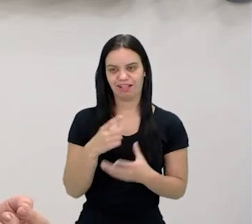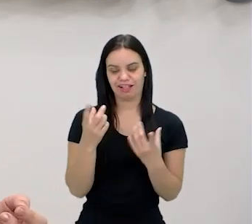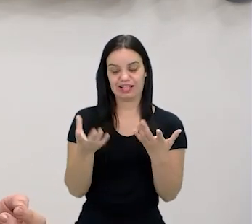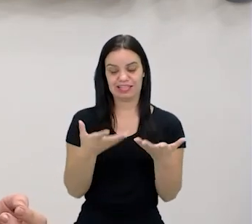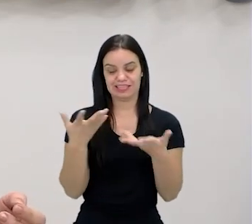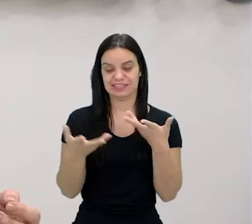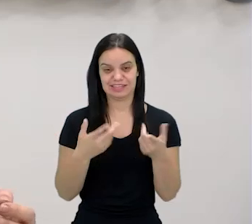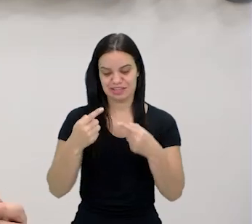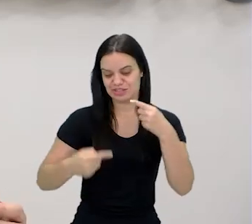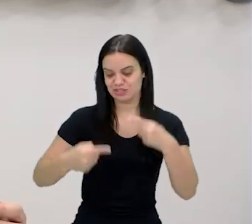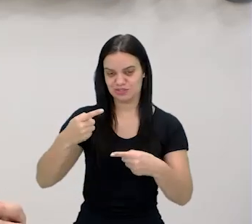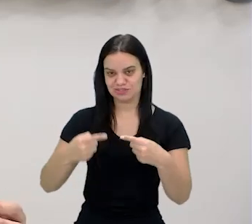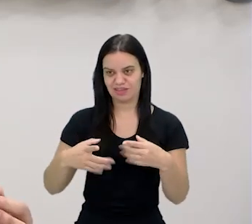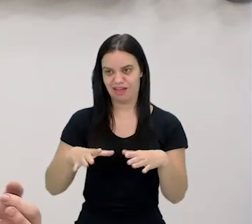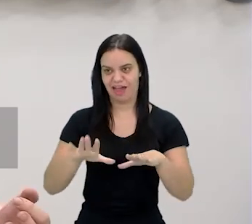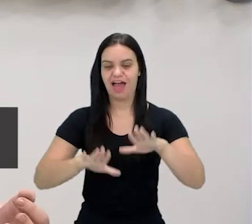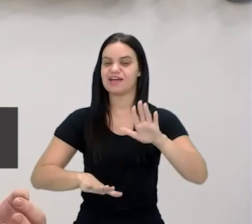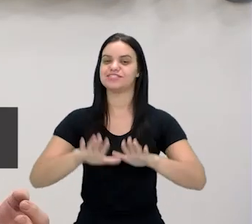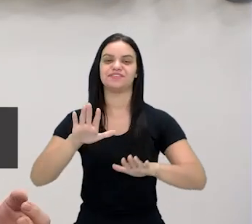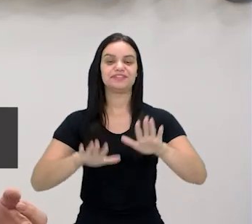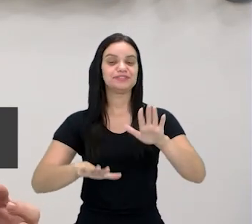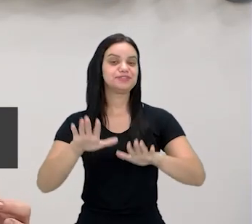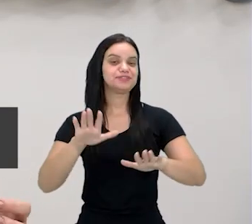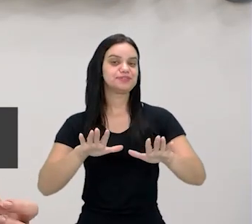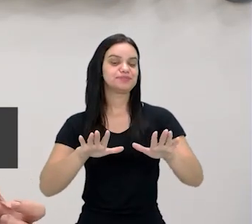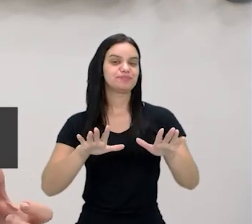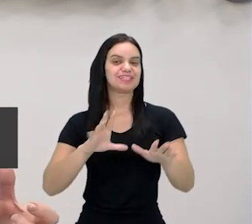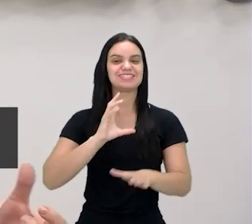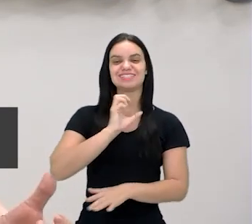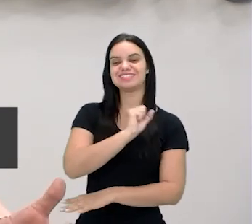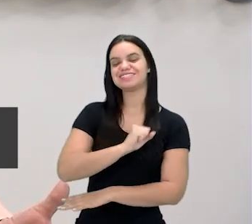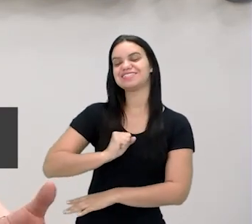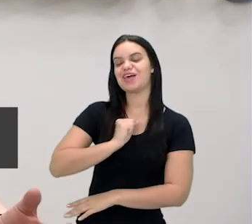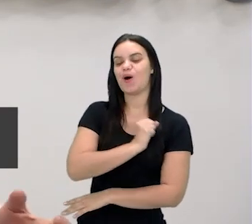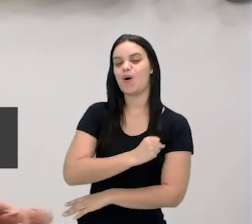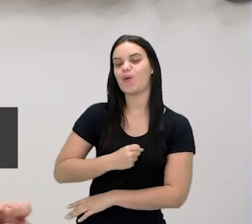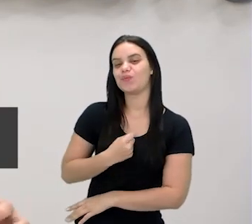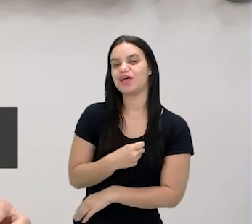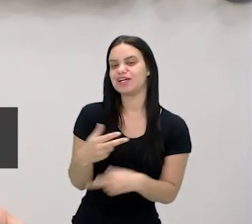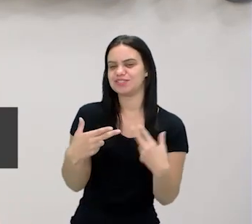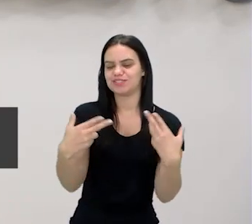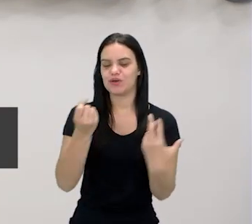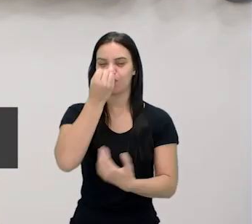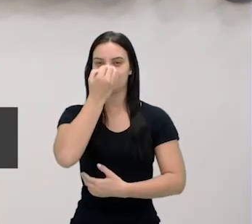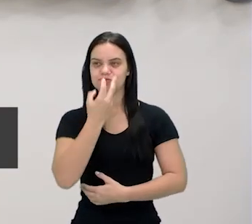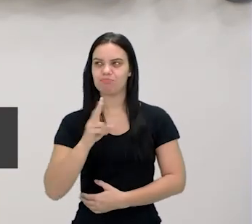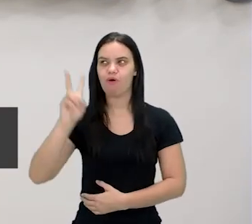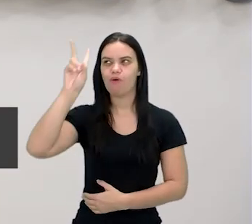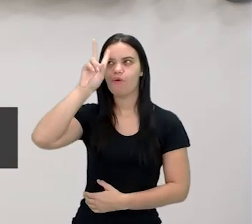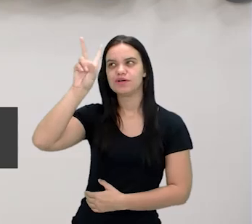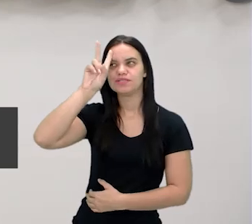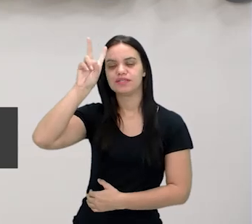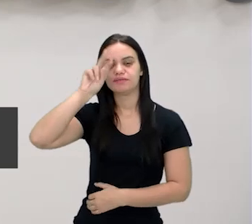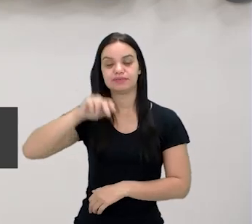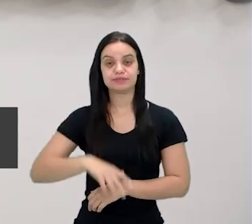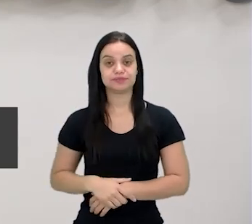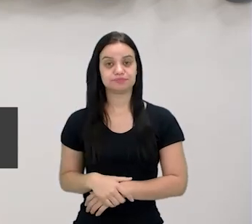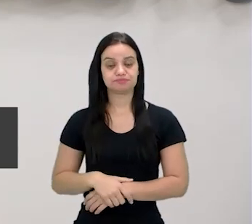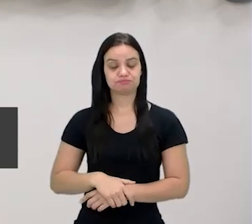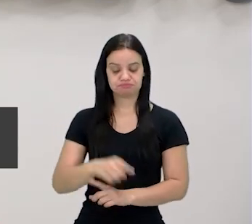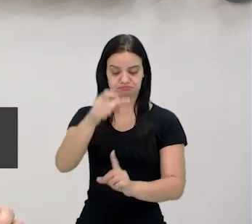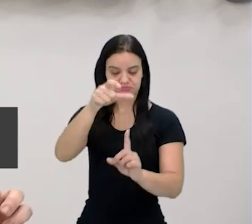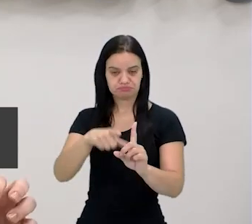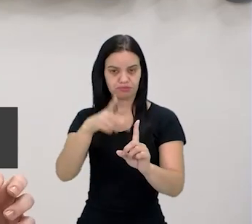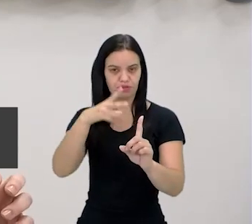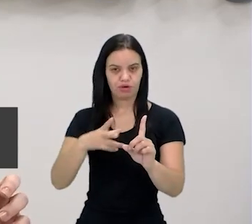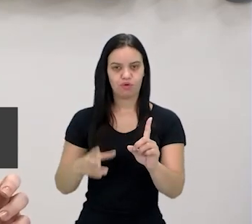nossa discussão, ora traz muitas saudades e muitas coisas boas nas lembranças. E esse homem cearense